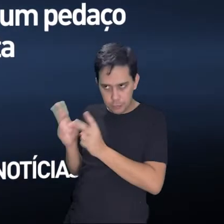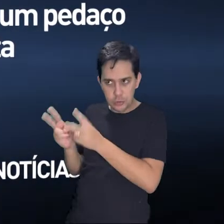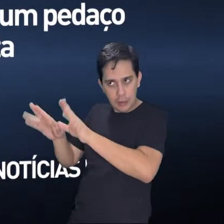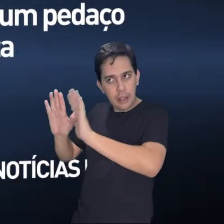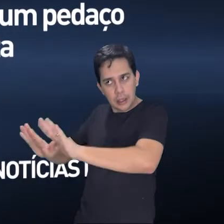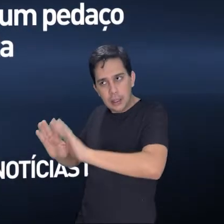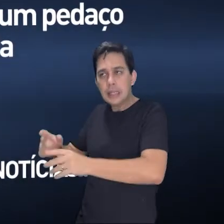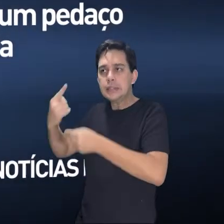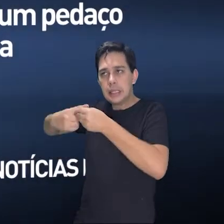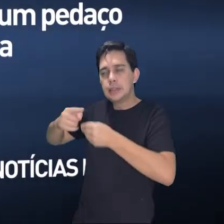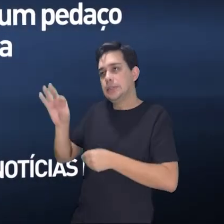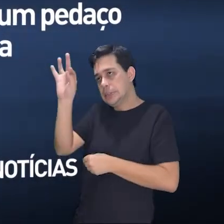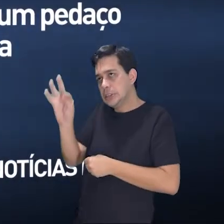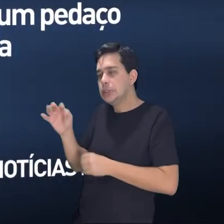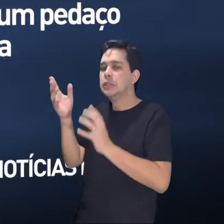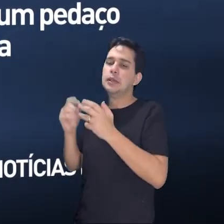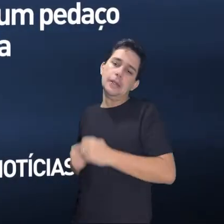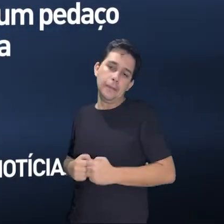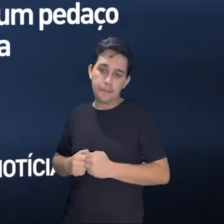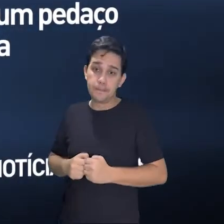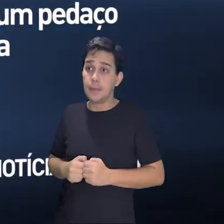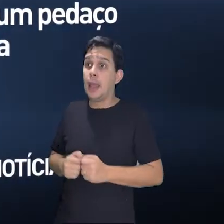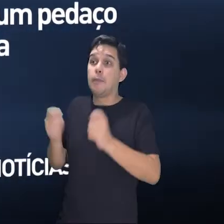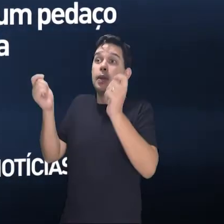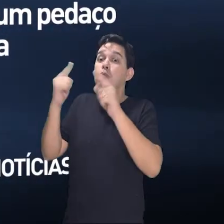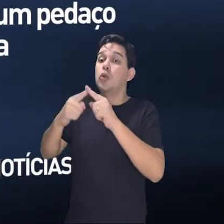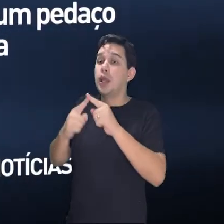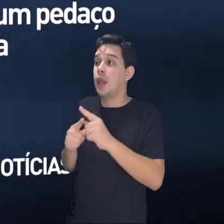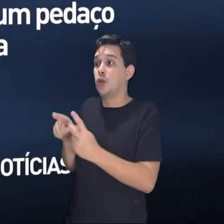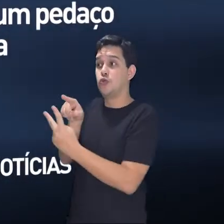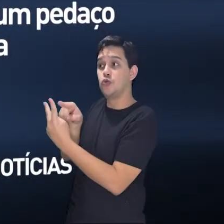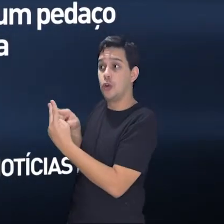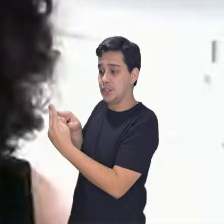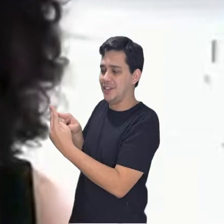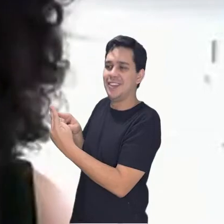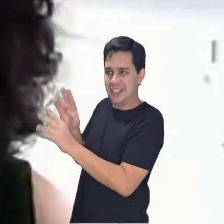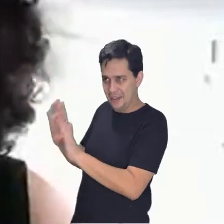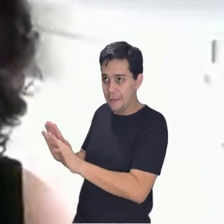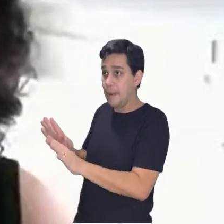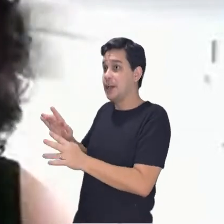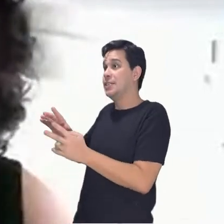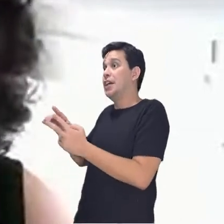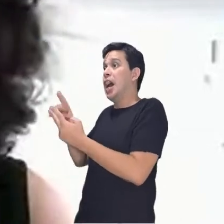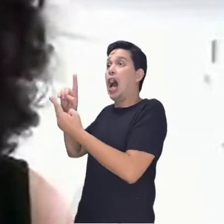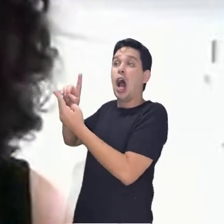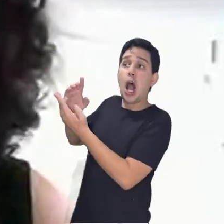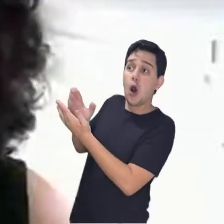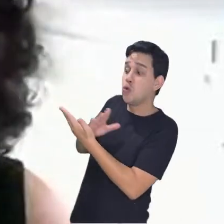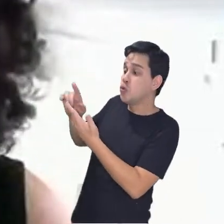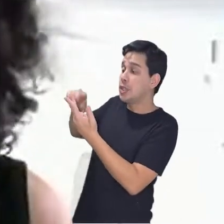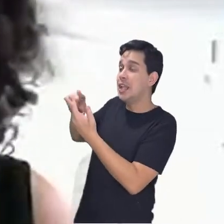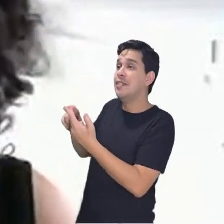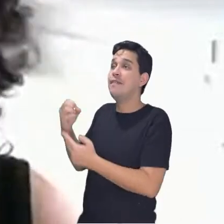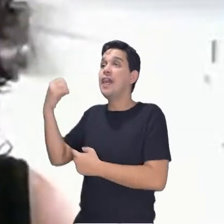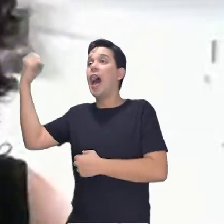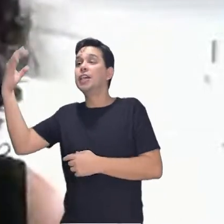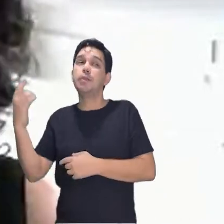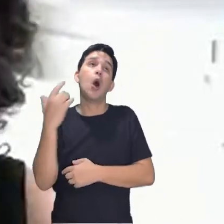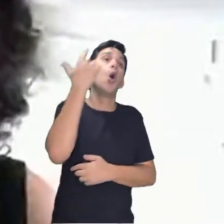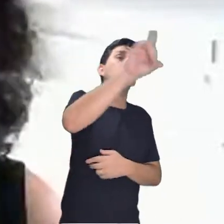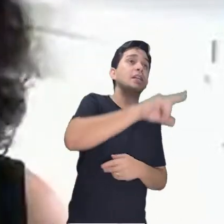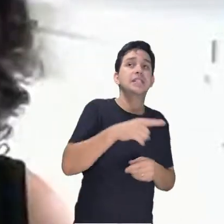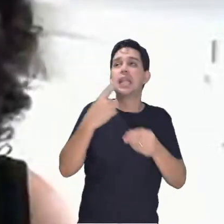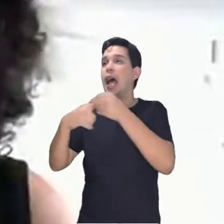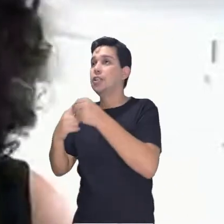informação que provavelmente ele poderia não ser encontrado, porque ele fica às vezes no Rio de Janeiro, em comunidades do Rio de Janeiro aqui, e de fato a gente